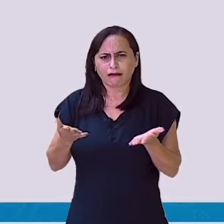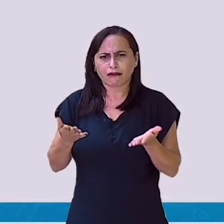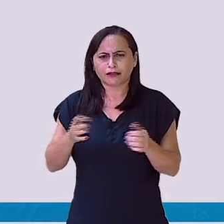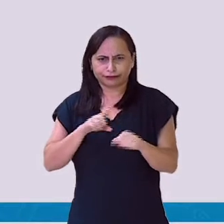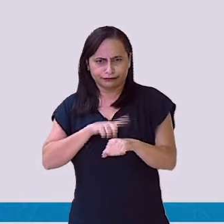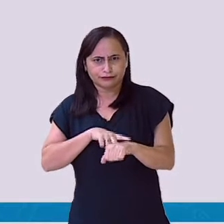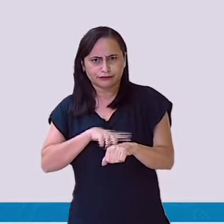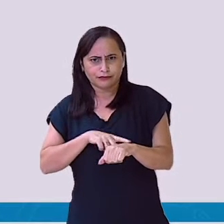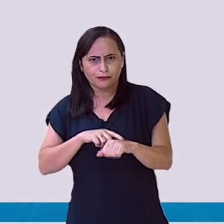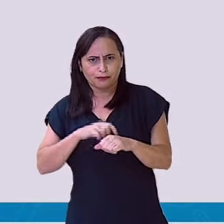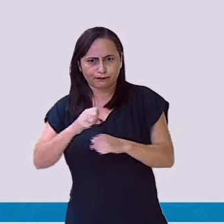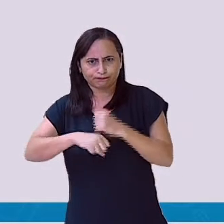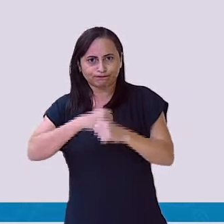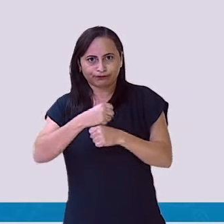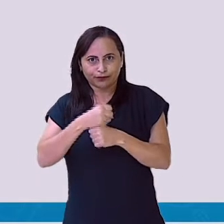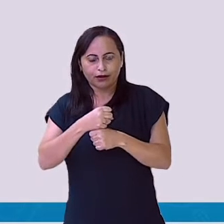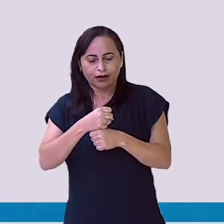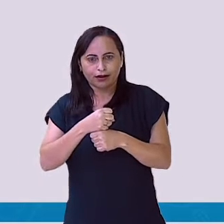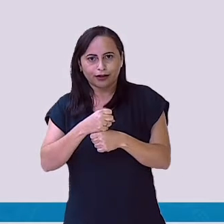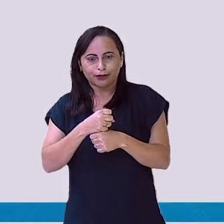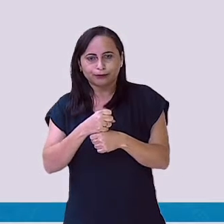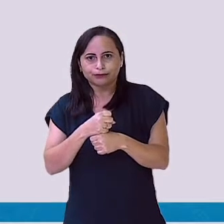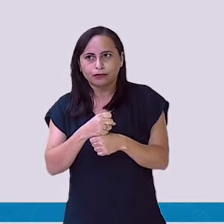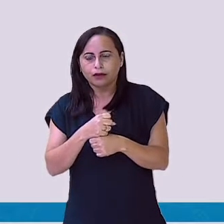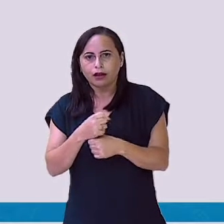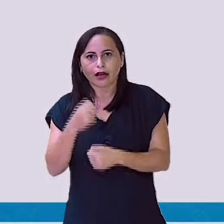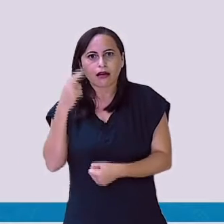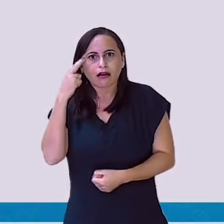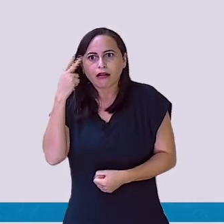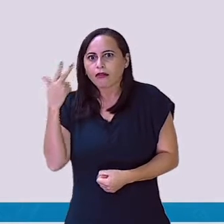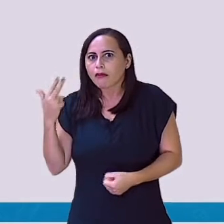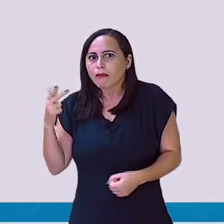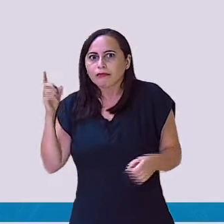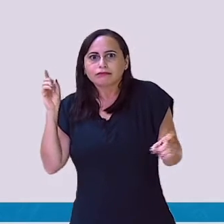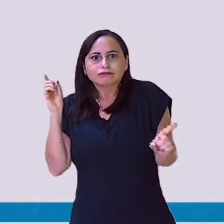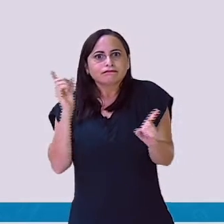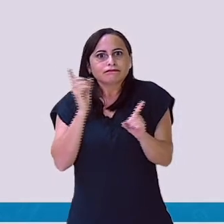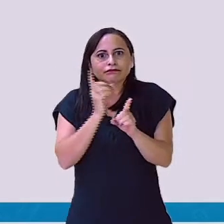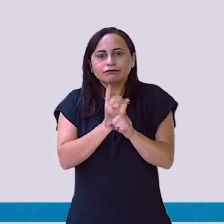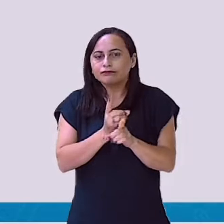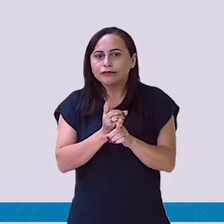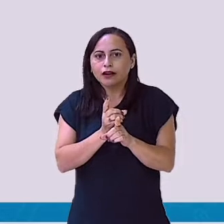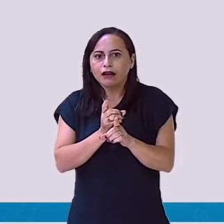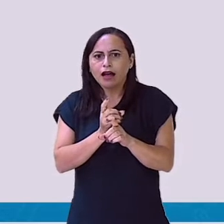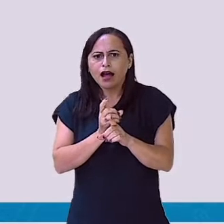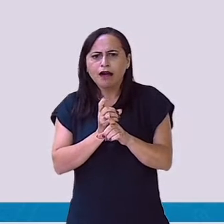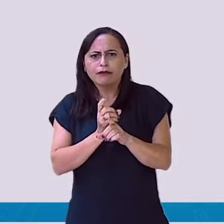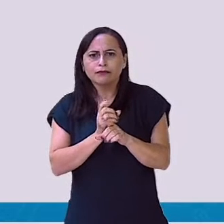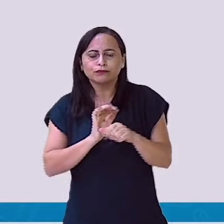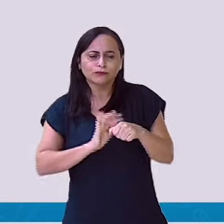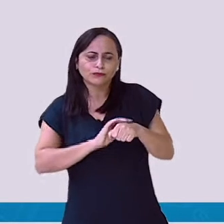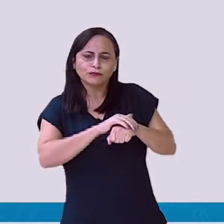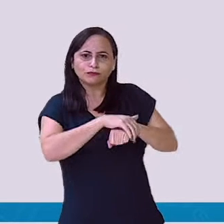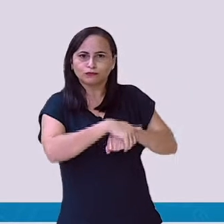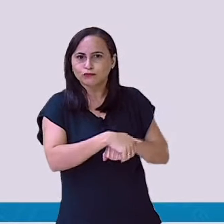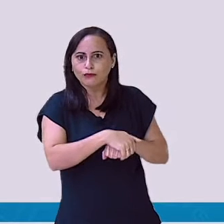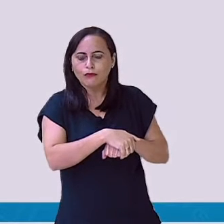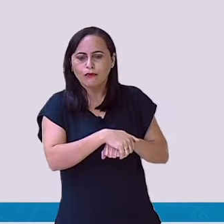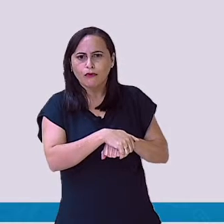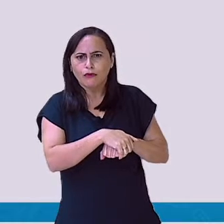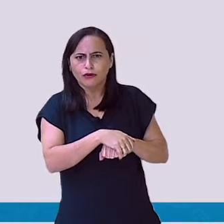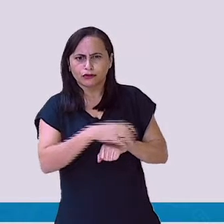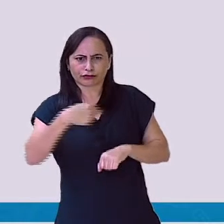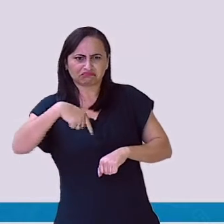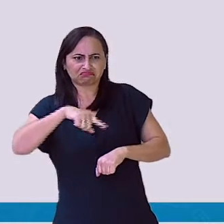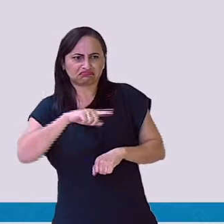dar de cara com a visitante indesejada ao acordar durante a noite para beber água ou ir ao